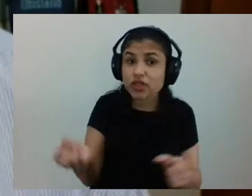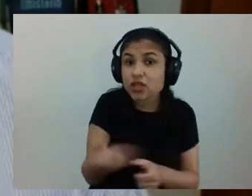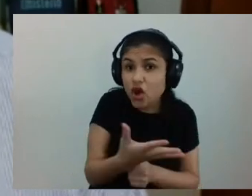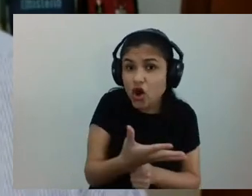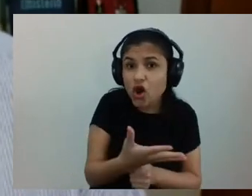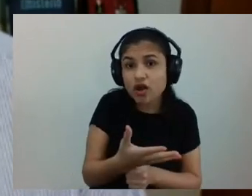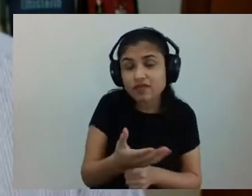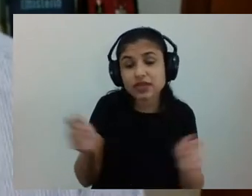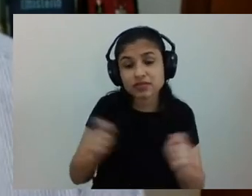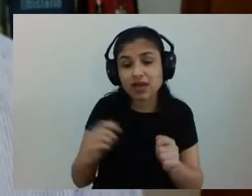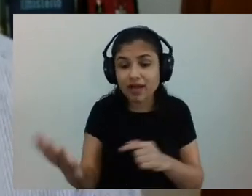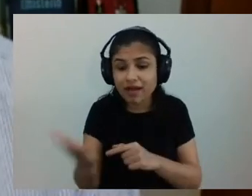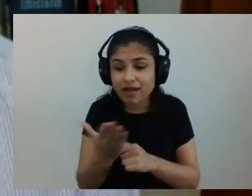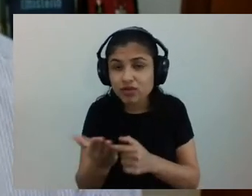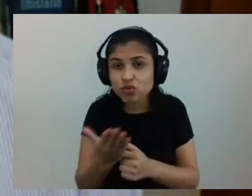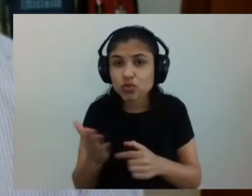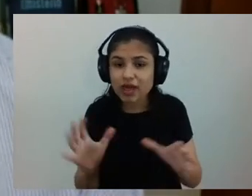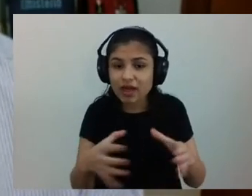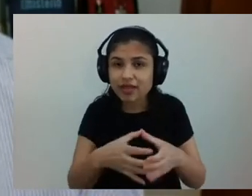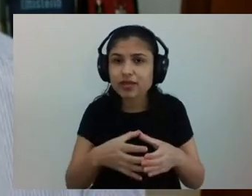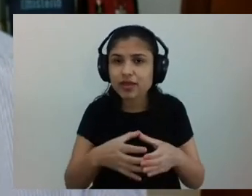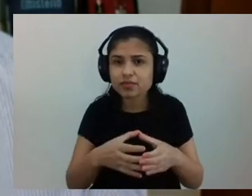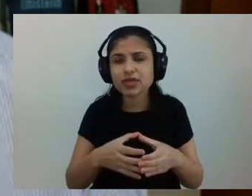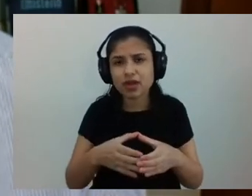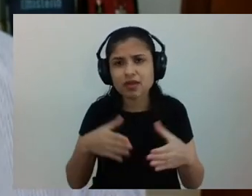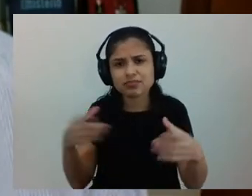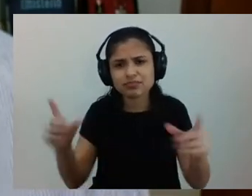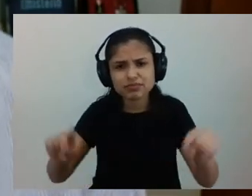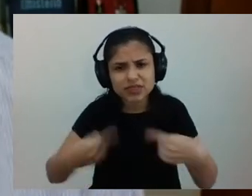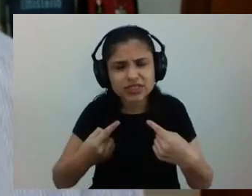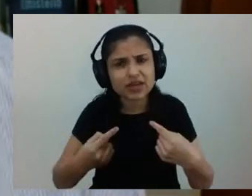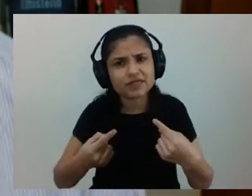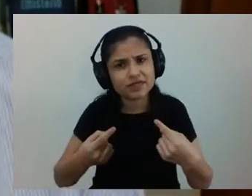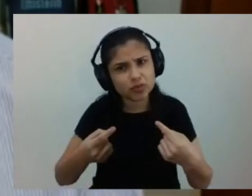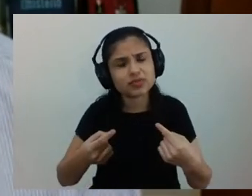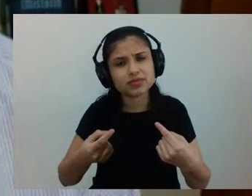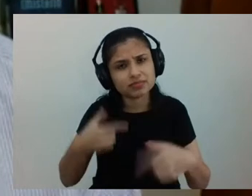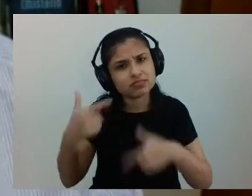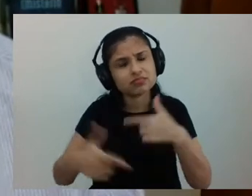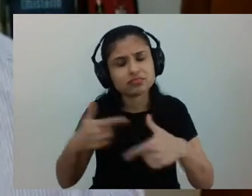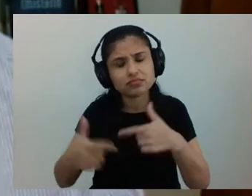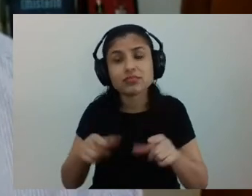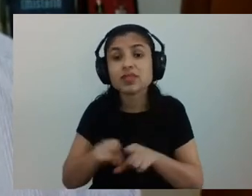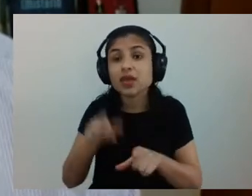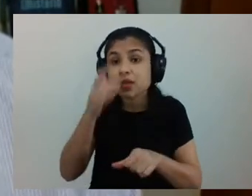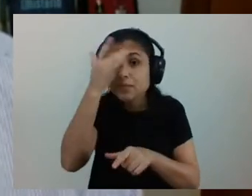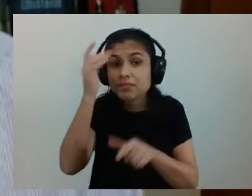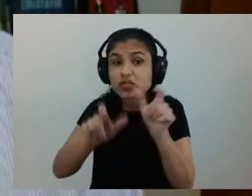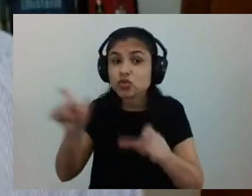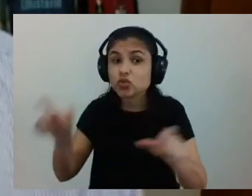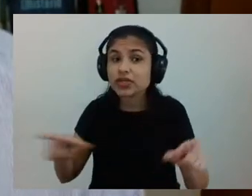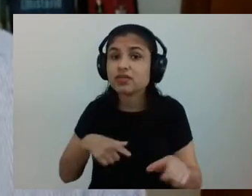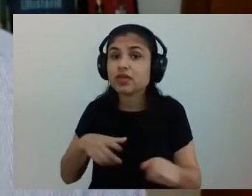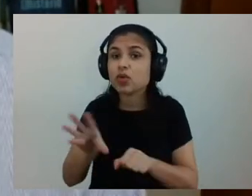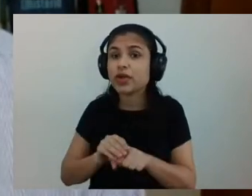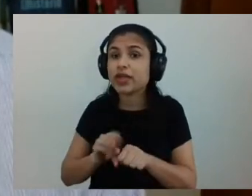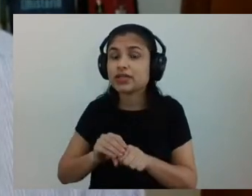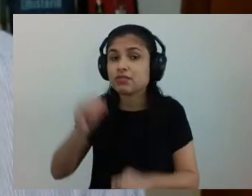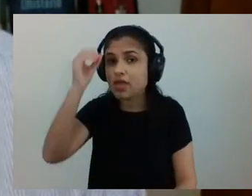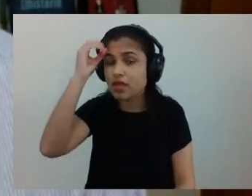a enfrentar esses desafios. Aliás, trazemos pessoas que têm conhecimento,